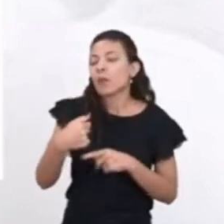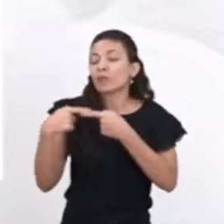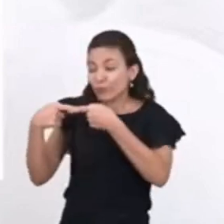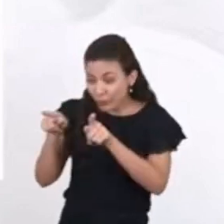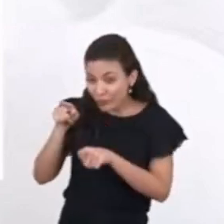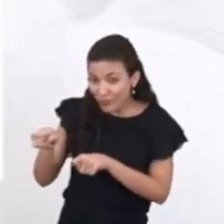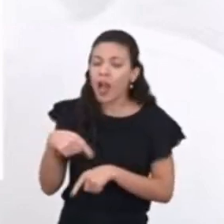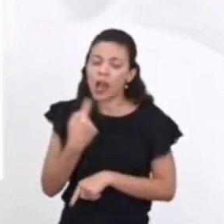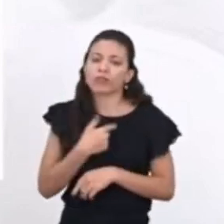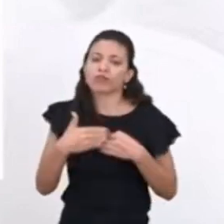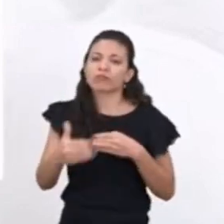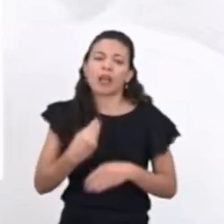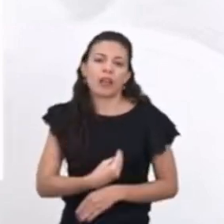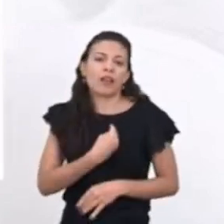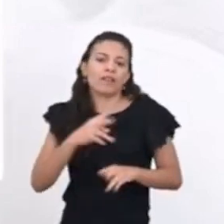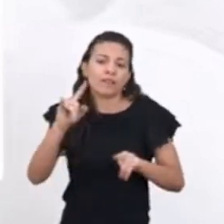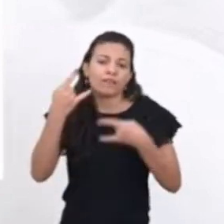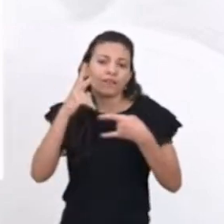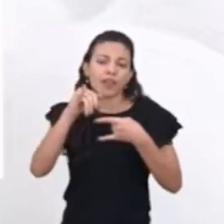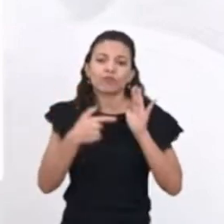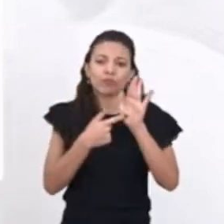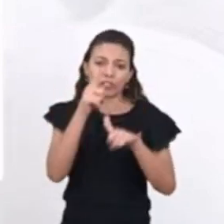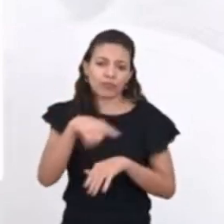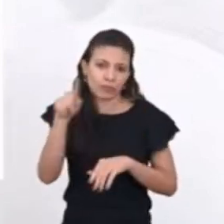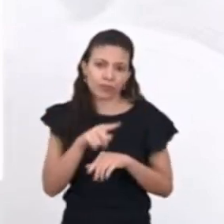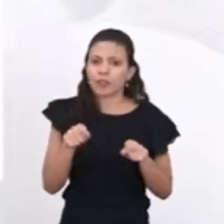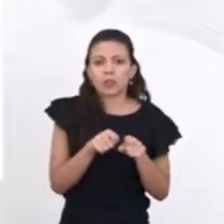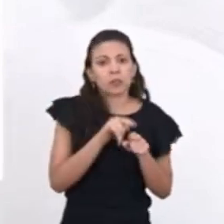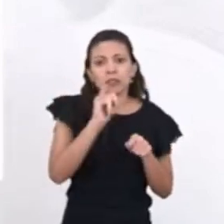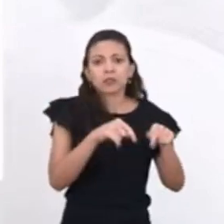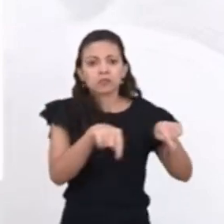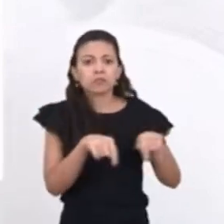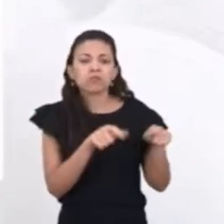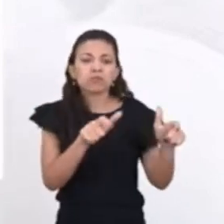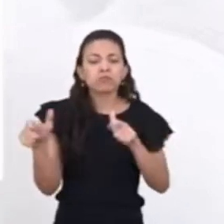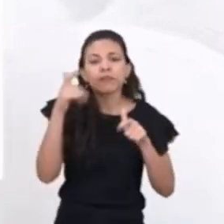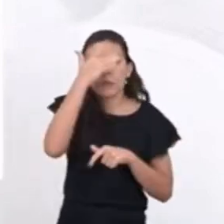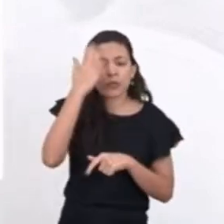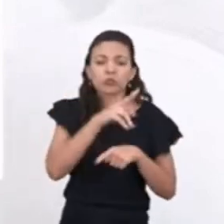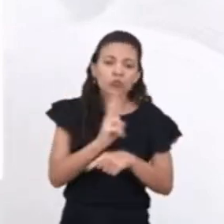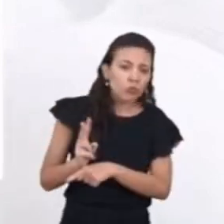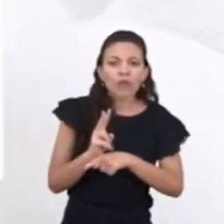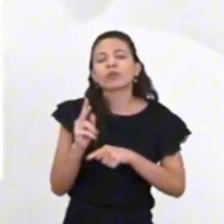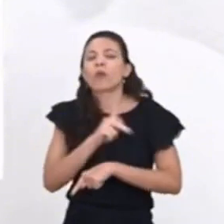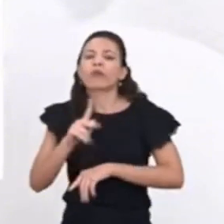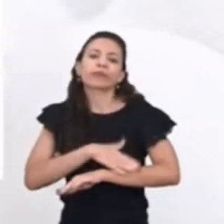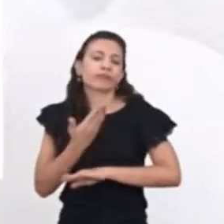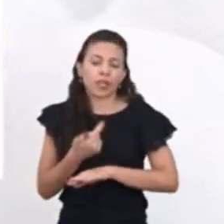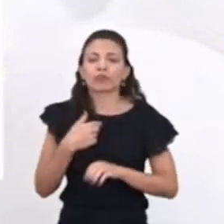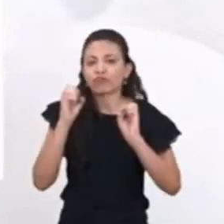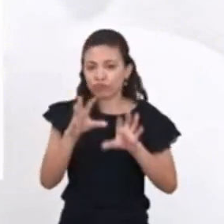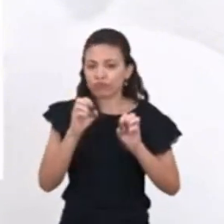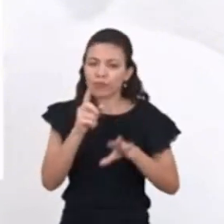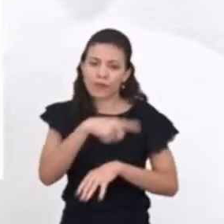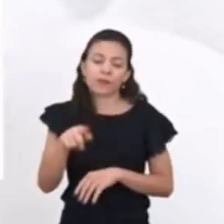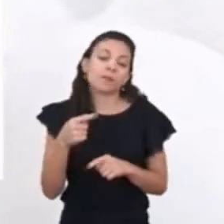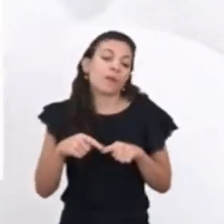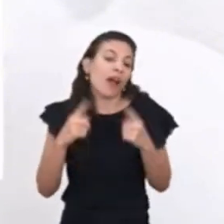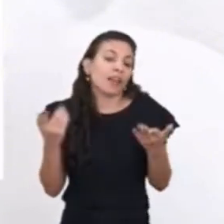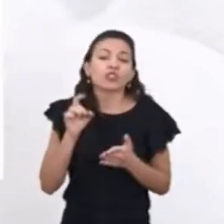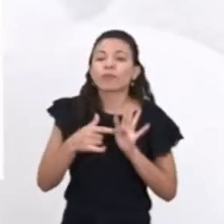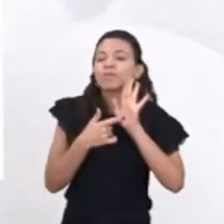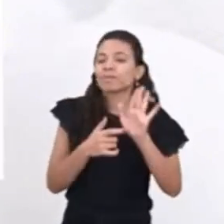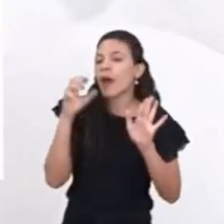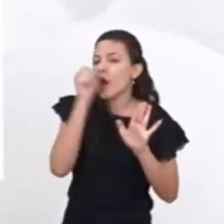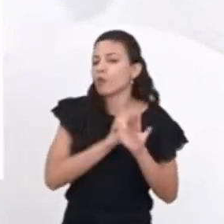ele, faz formações específicas também com os setores aí que forem necessários, né, os atores, os PECs, supervisores, o que precisar. Aqui é só mesmo para mostrar para vocês o que a gente está